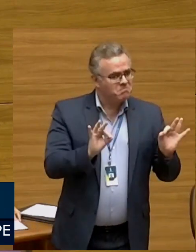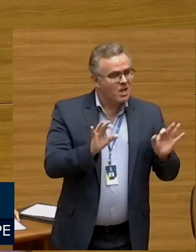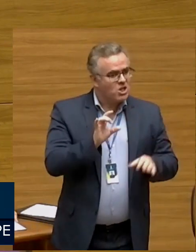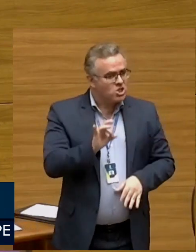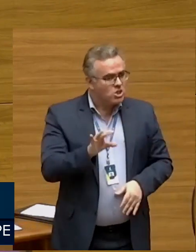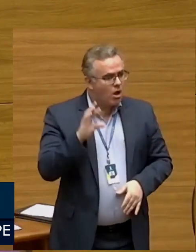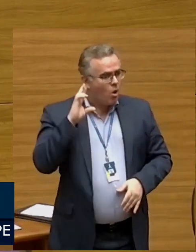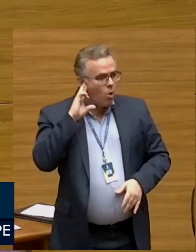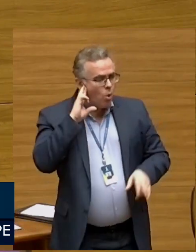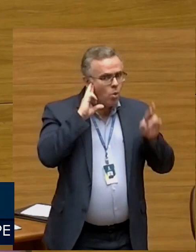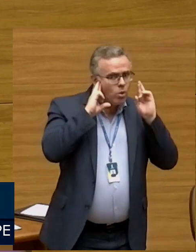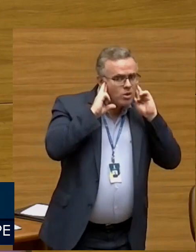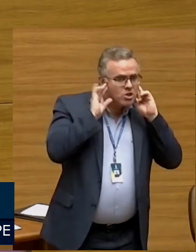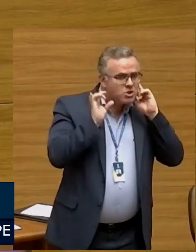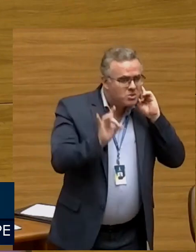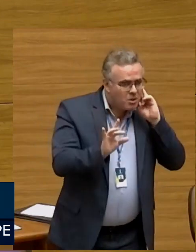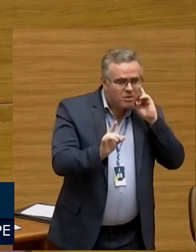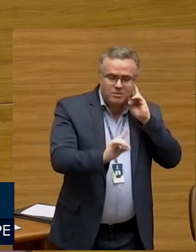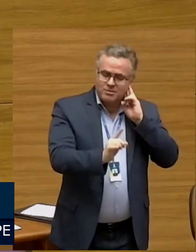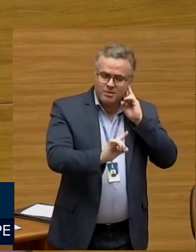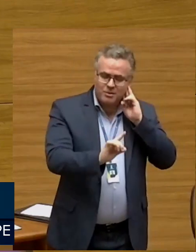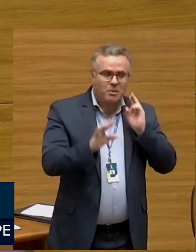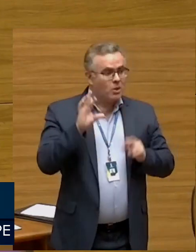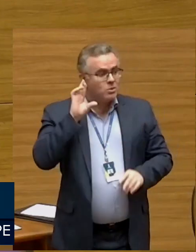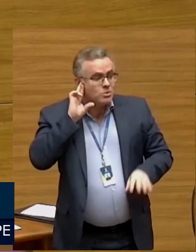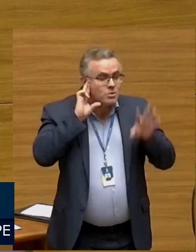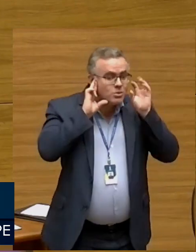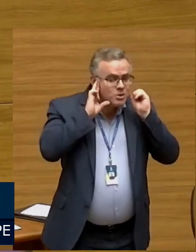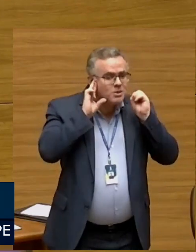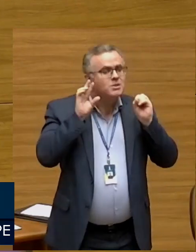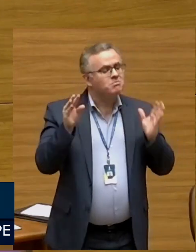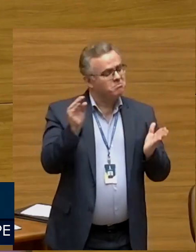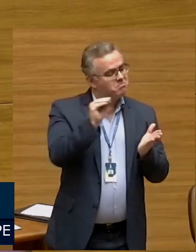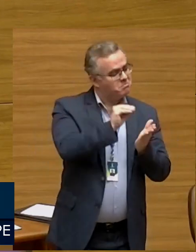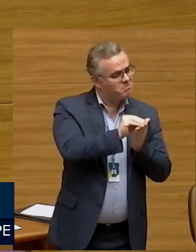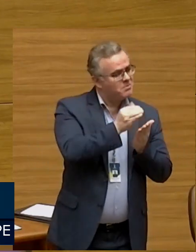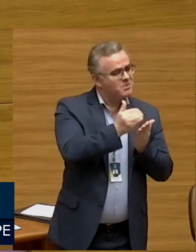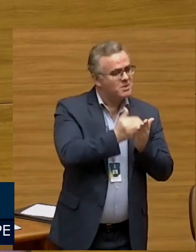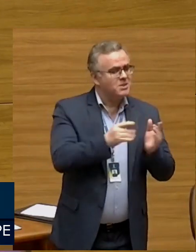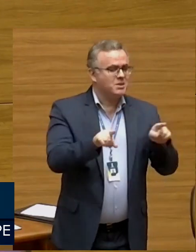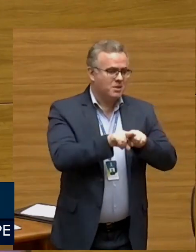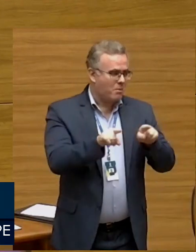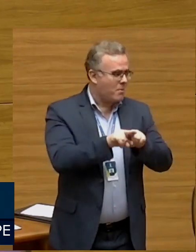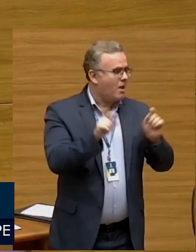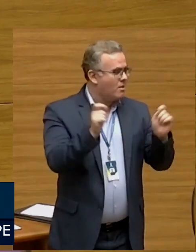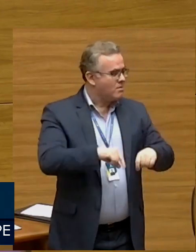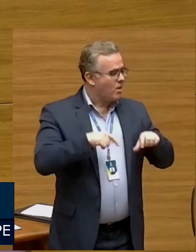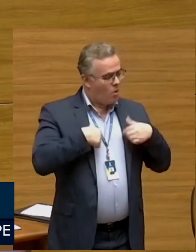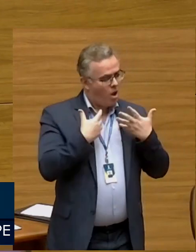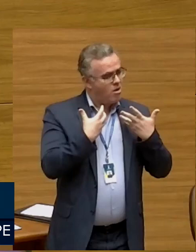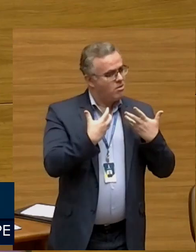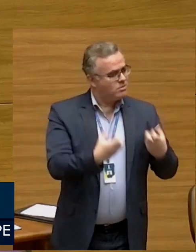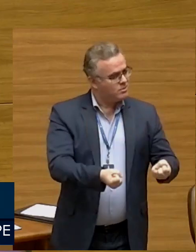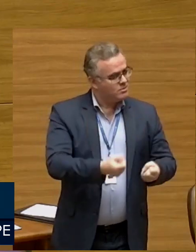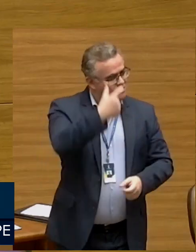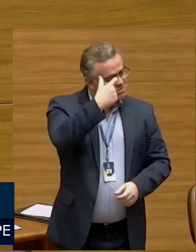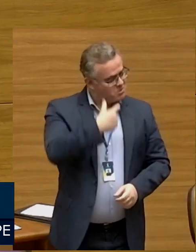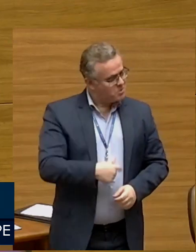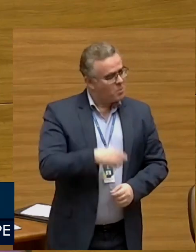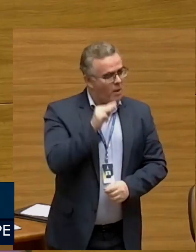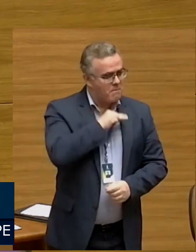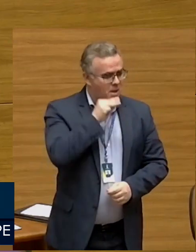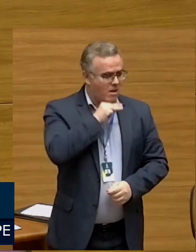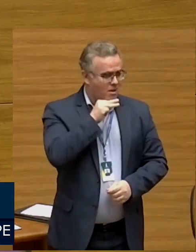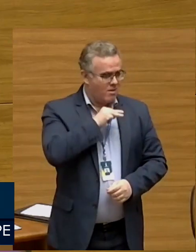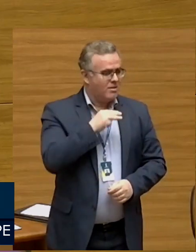surdez, como a inclusão, deputada Linda, que é uma causa que eu abraço. Eu sou uma mãe atípica,